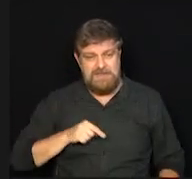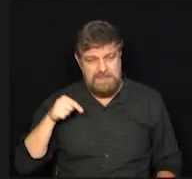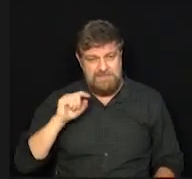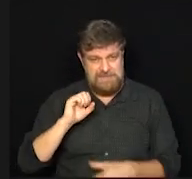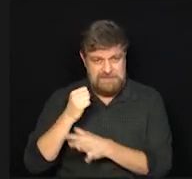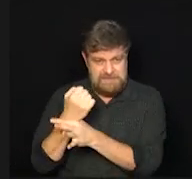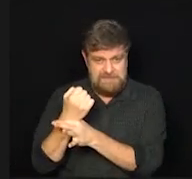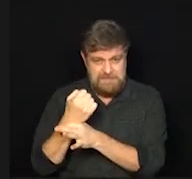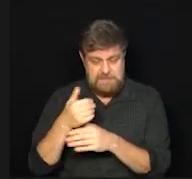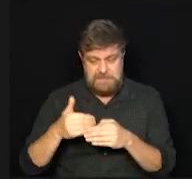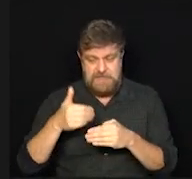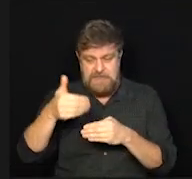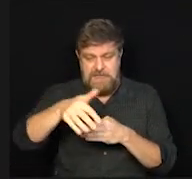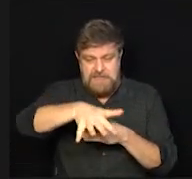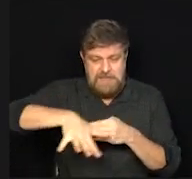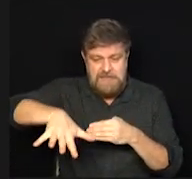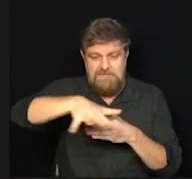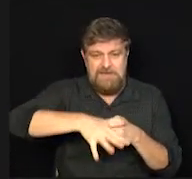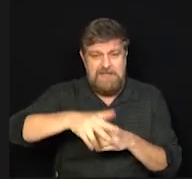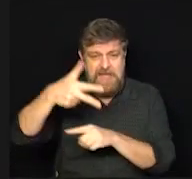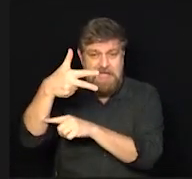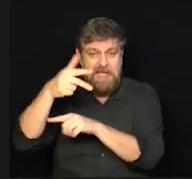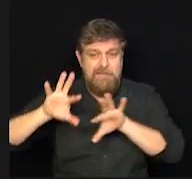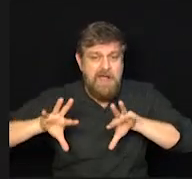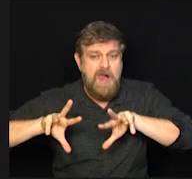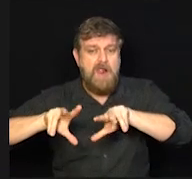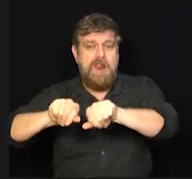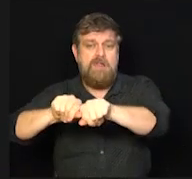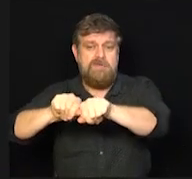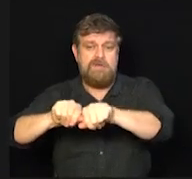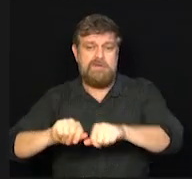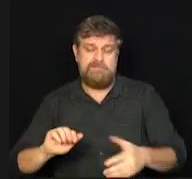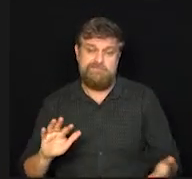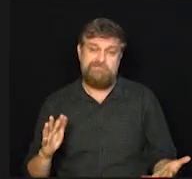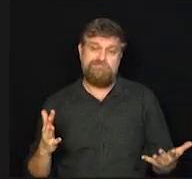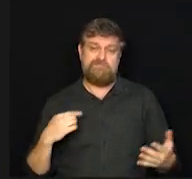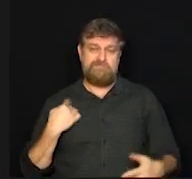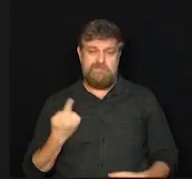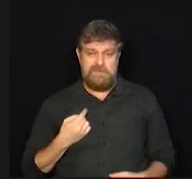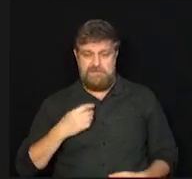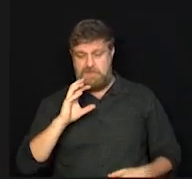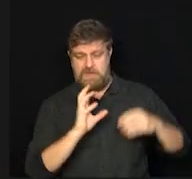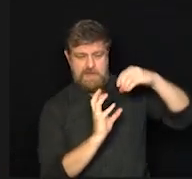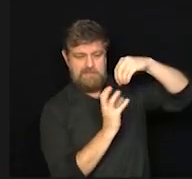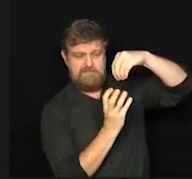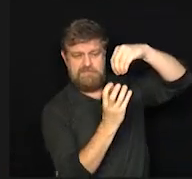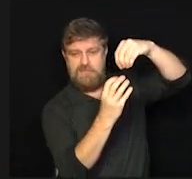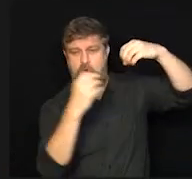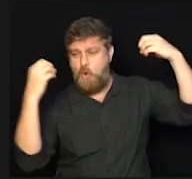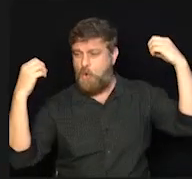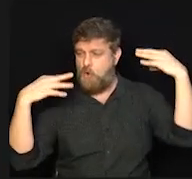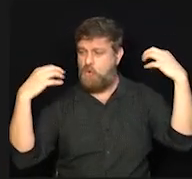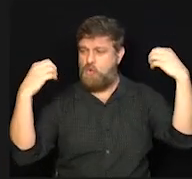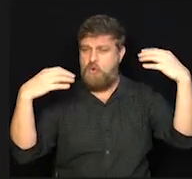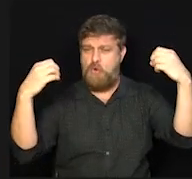na área externa ela foi toda furtada nós fizemos toda iluminação da área externa a partir de ações